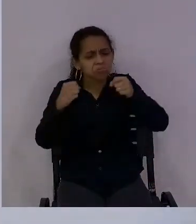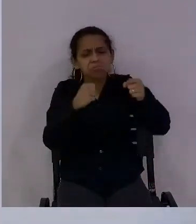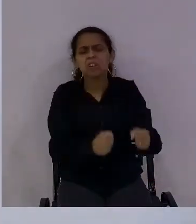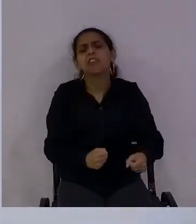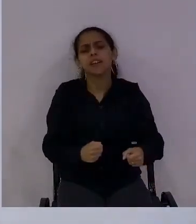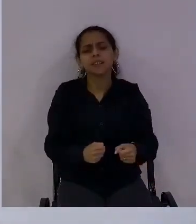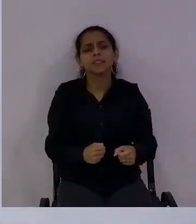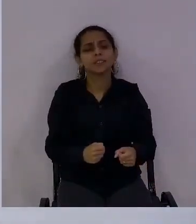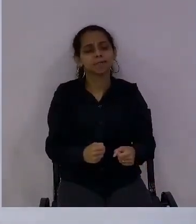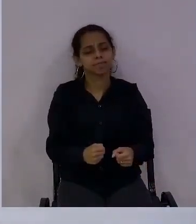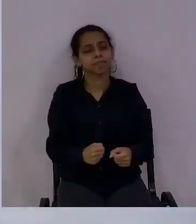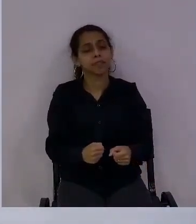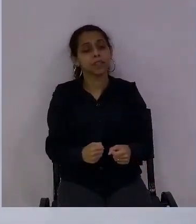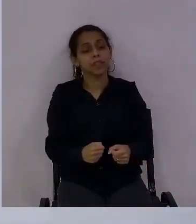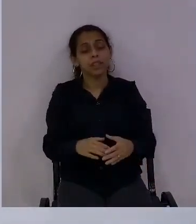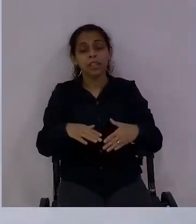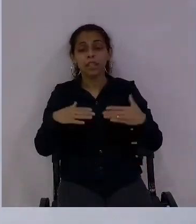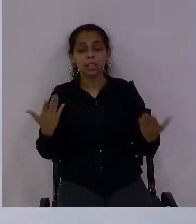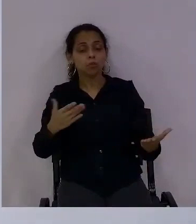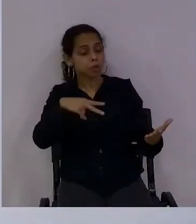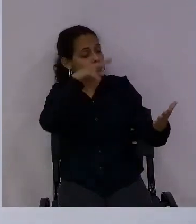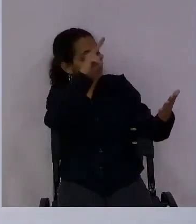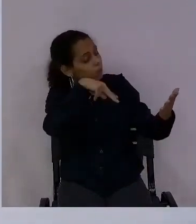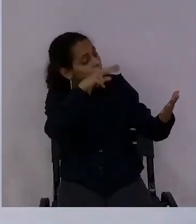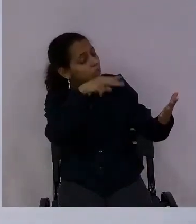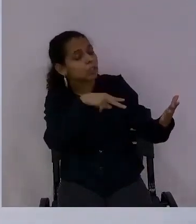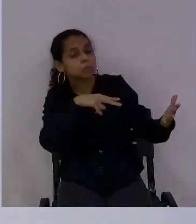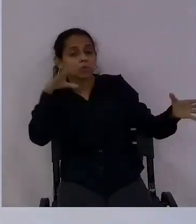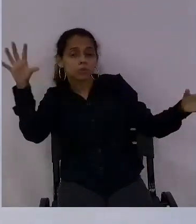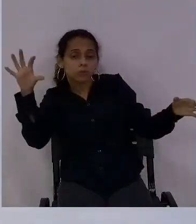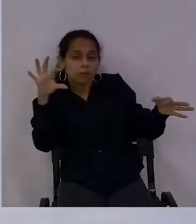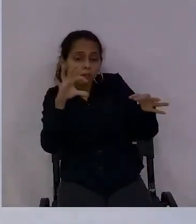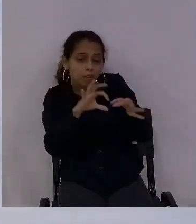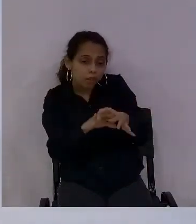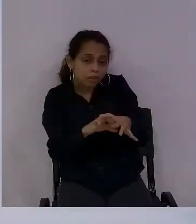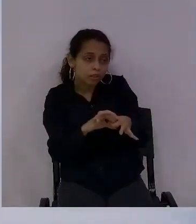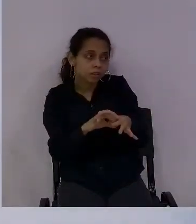Quando nós olhamos o acordo feito lá no Éden,